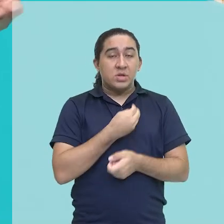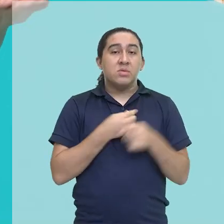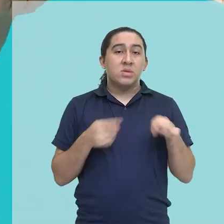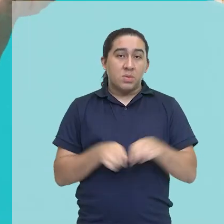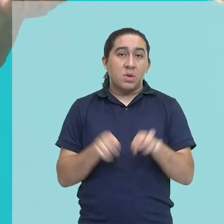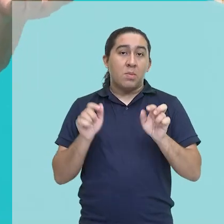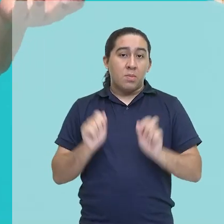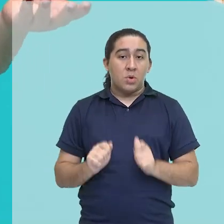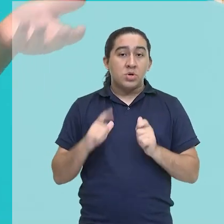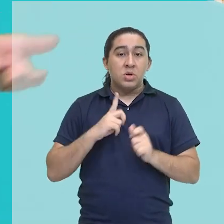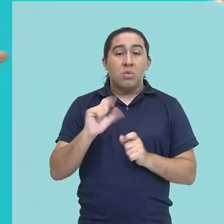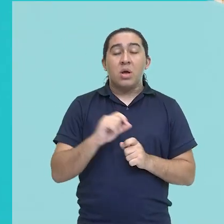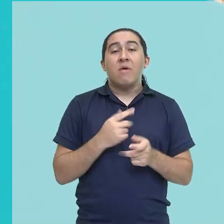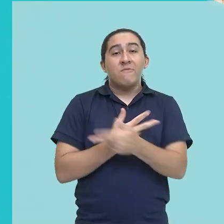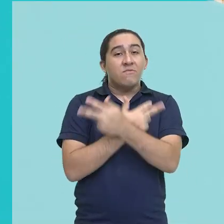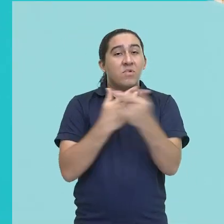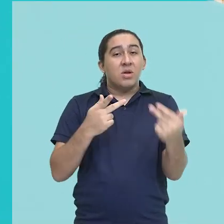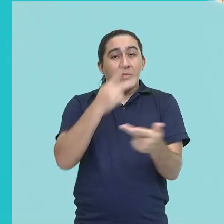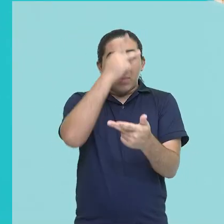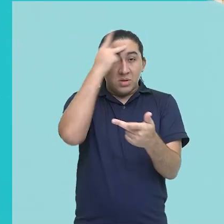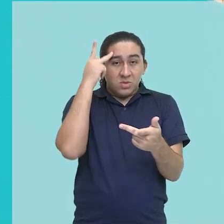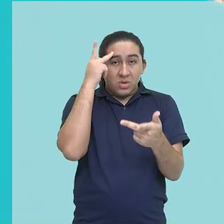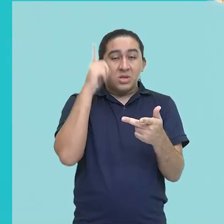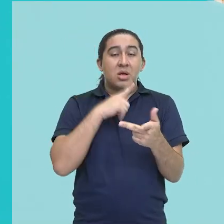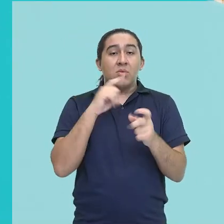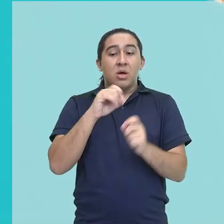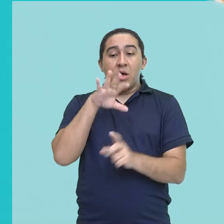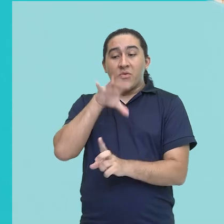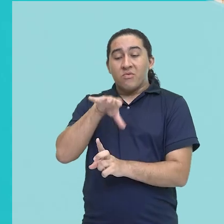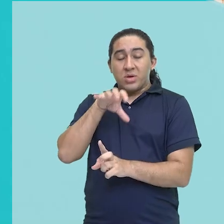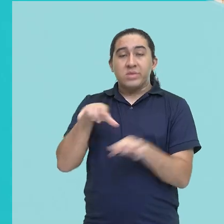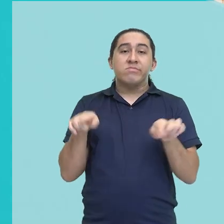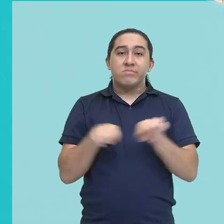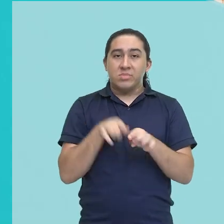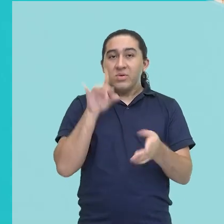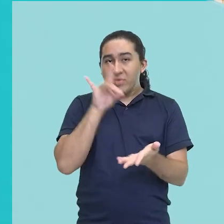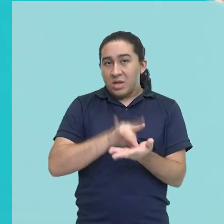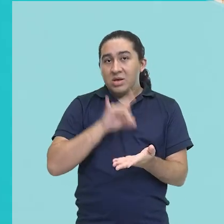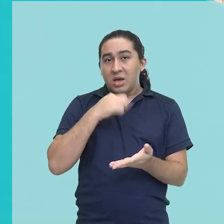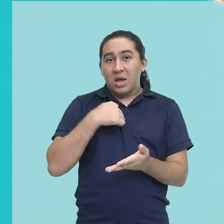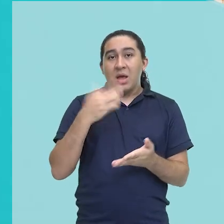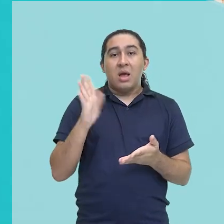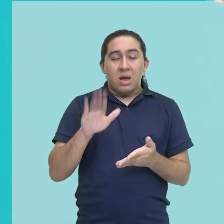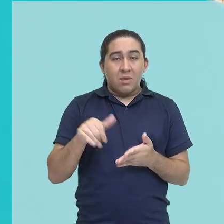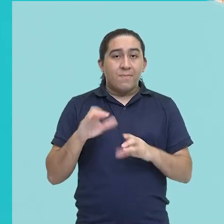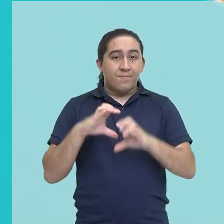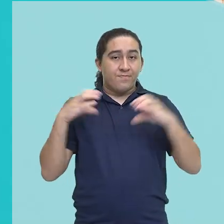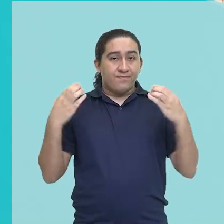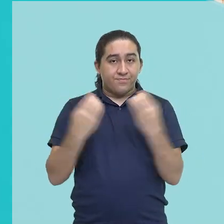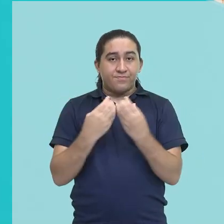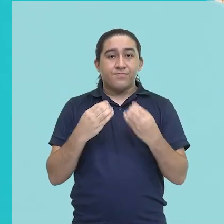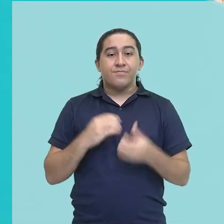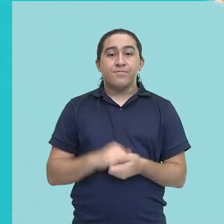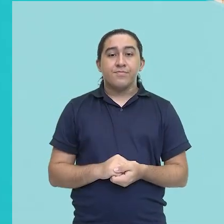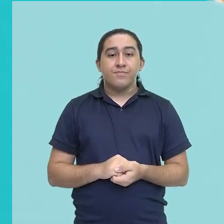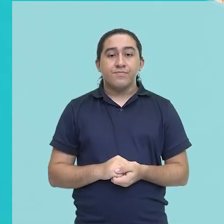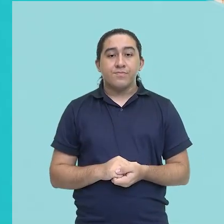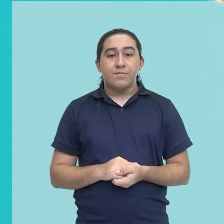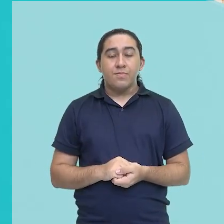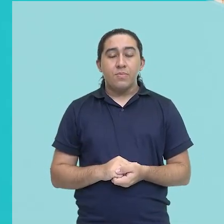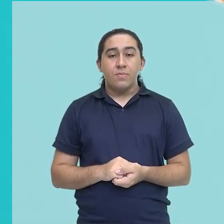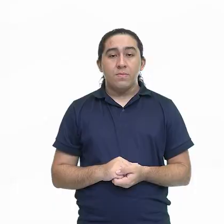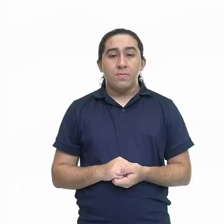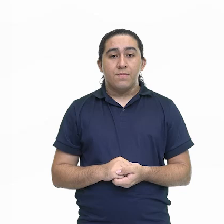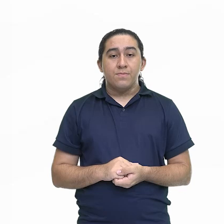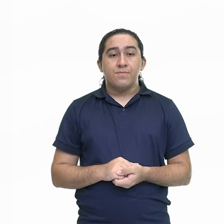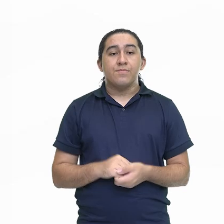pode ser multiplicado com quem está próximo, não é verdade? Que é a minha comunidade. E aí, dentro disso, nós temos